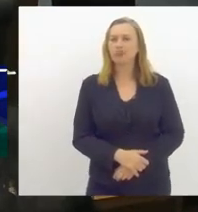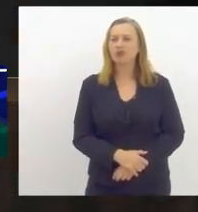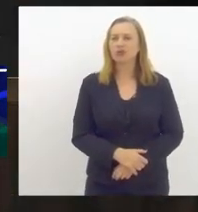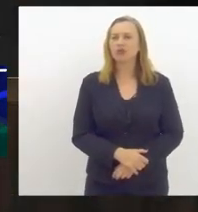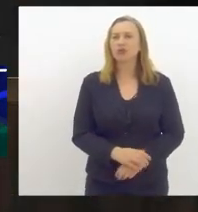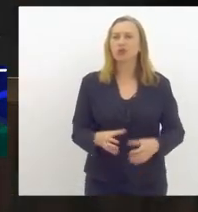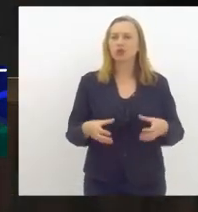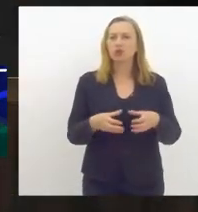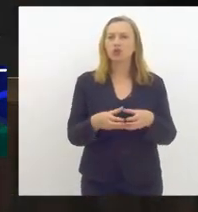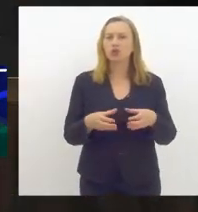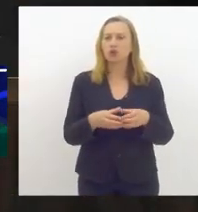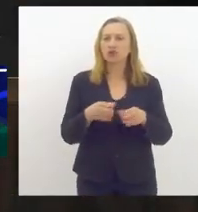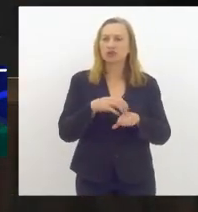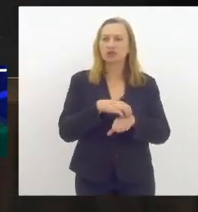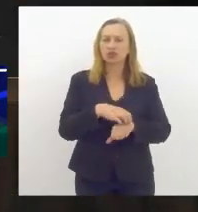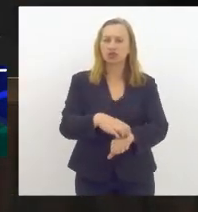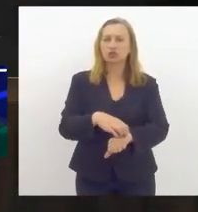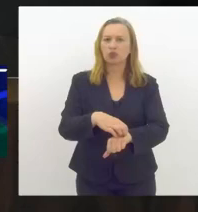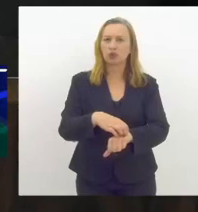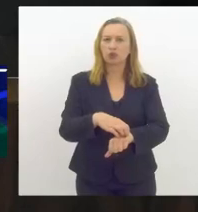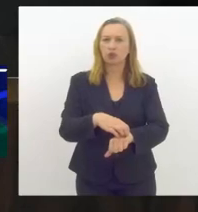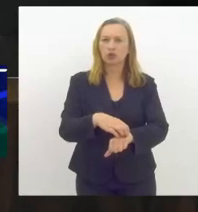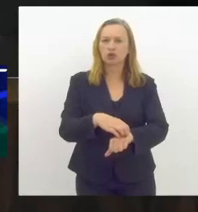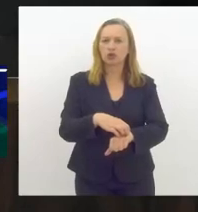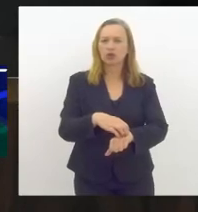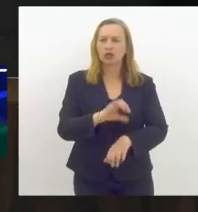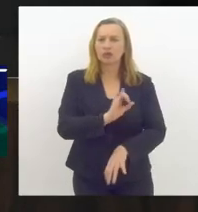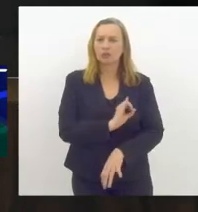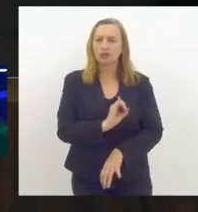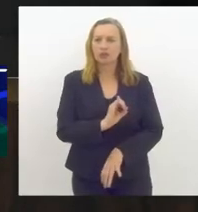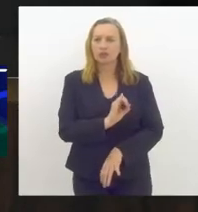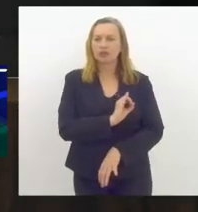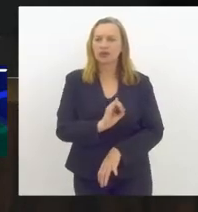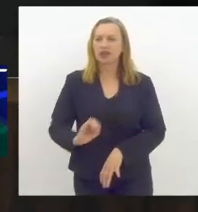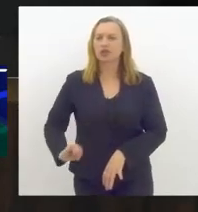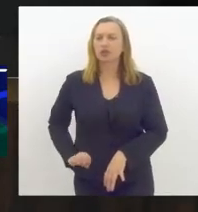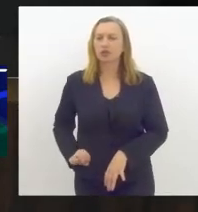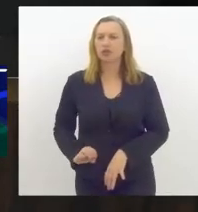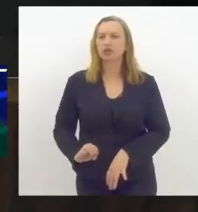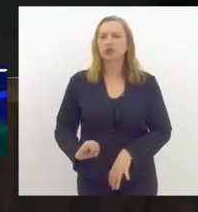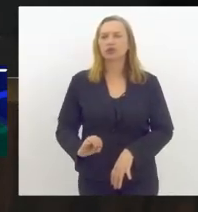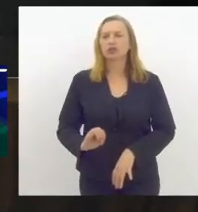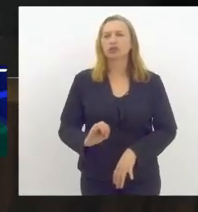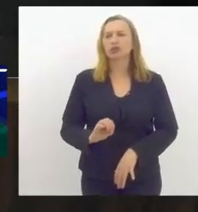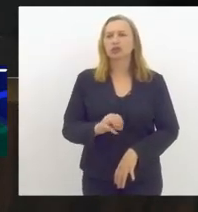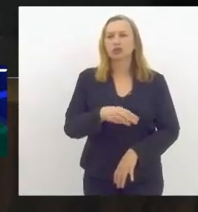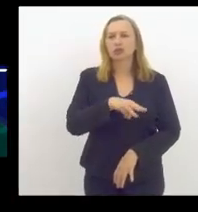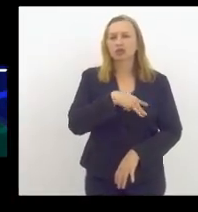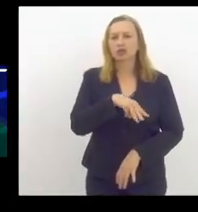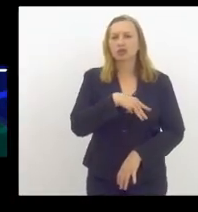e pela comissão de transporte Imperador de Madureira Deputado Dionísio Lins